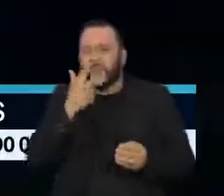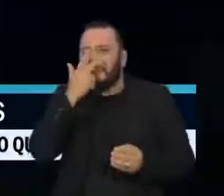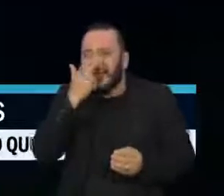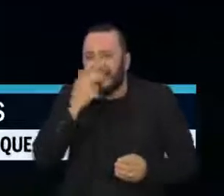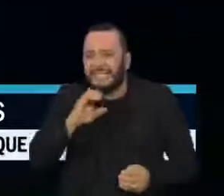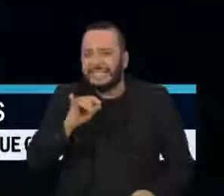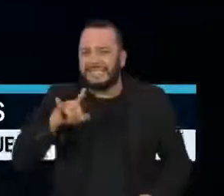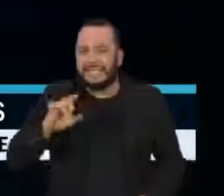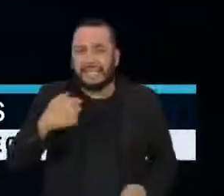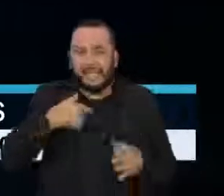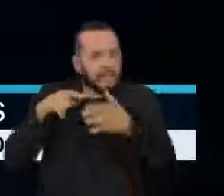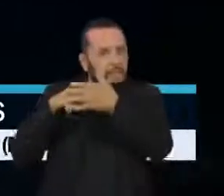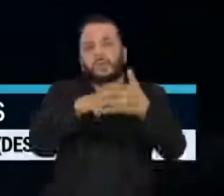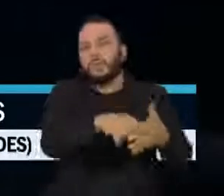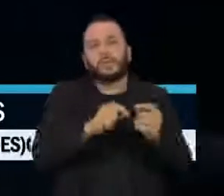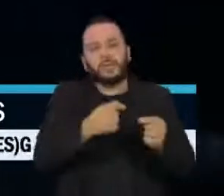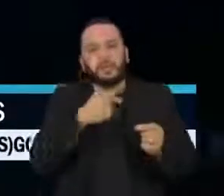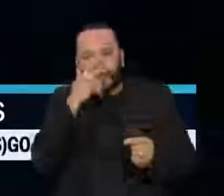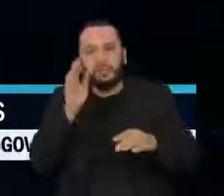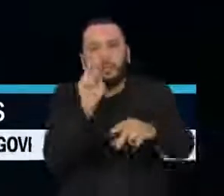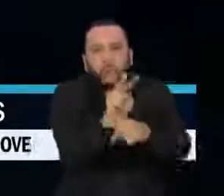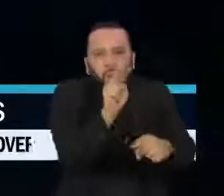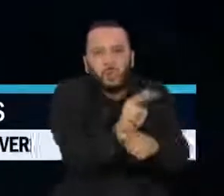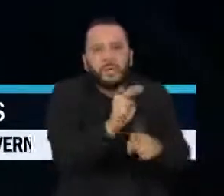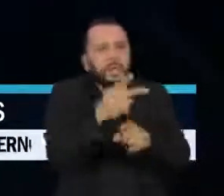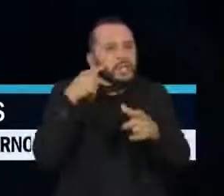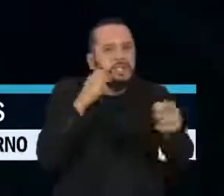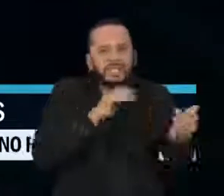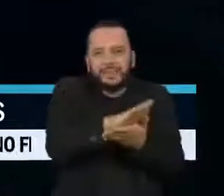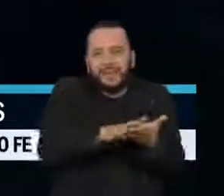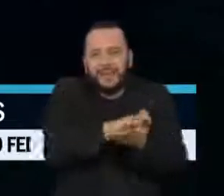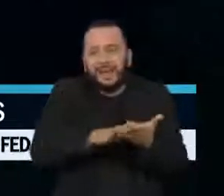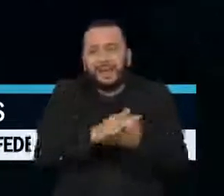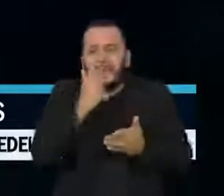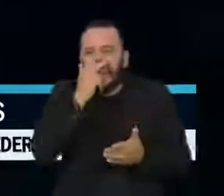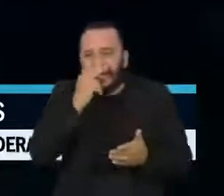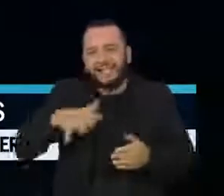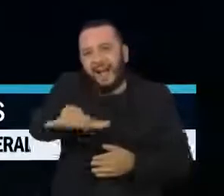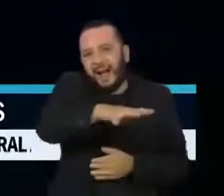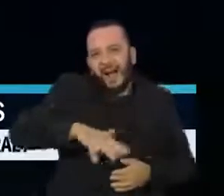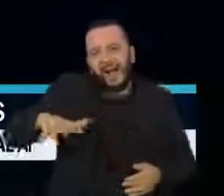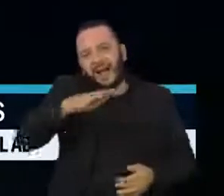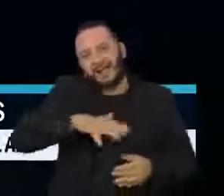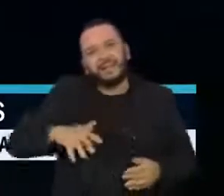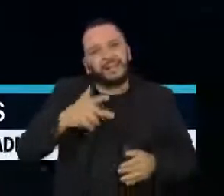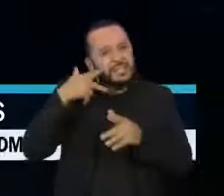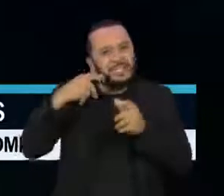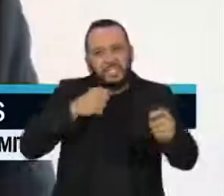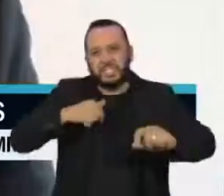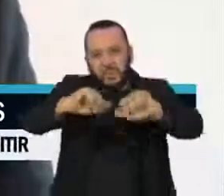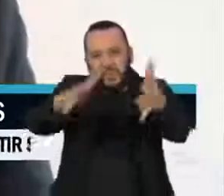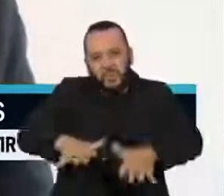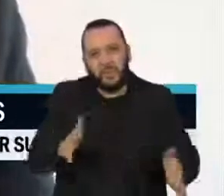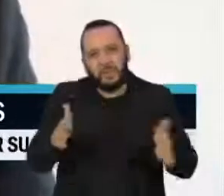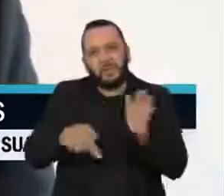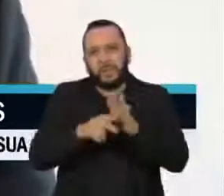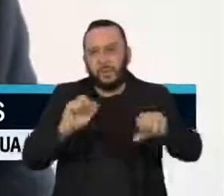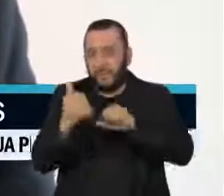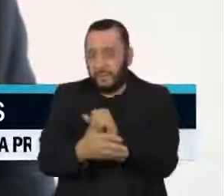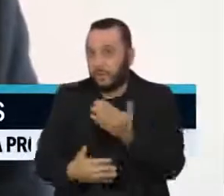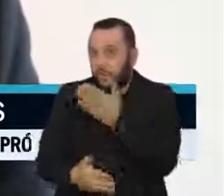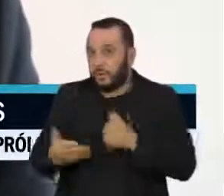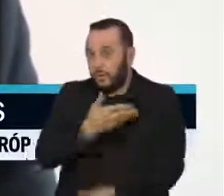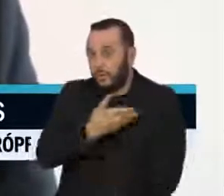denuncia ainda uma atuação proposital da União para derrubar a governança ambiental indígena durante a crise sanitária. Hoje,